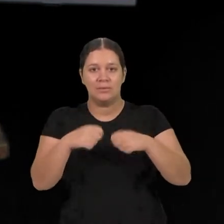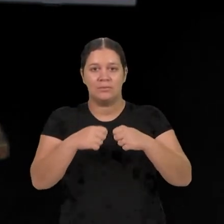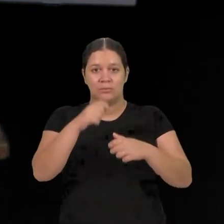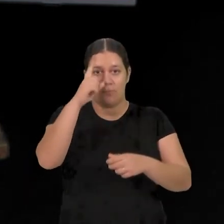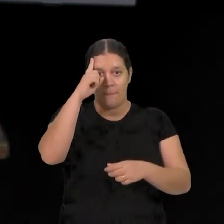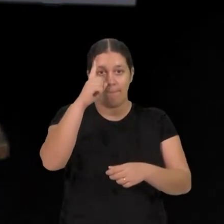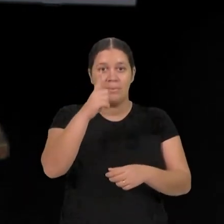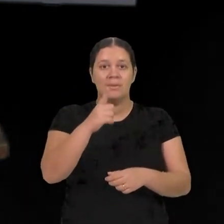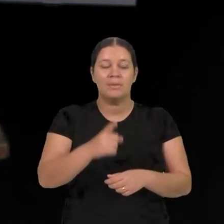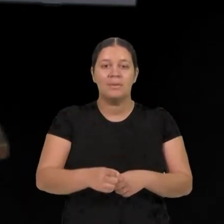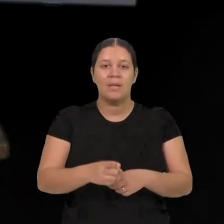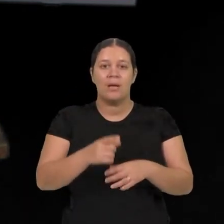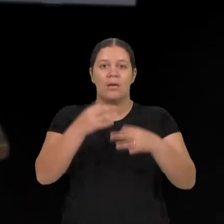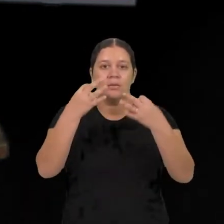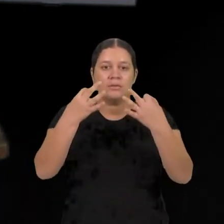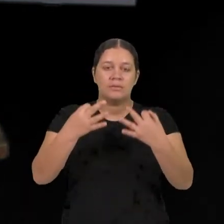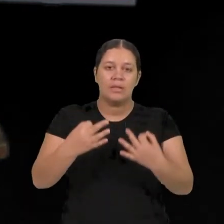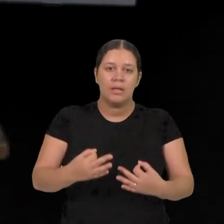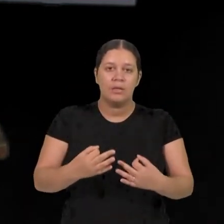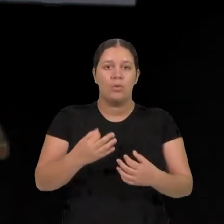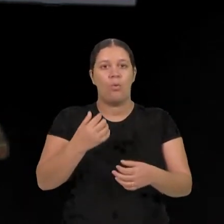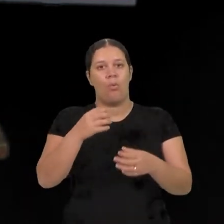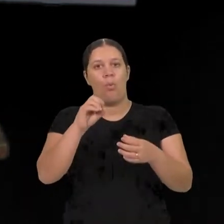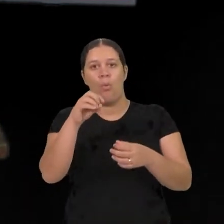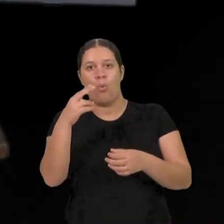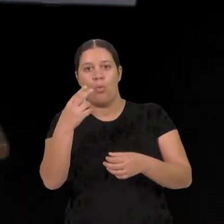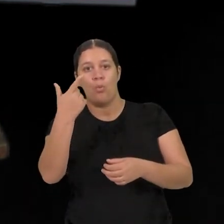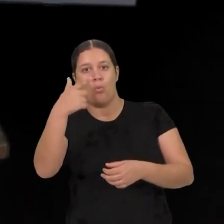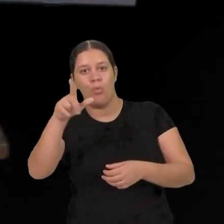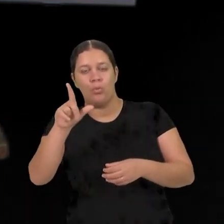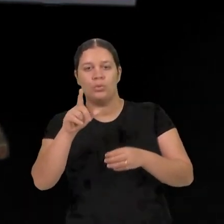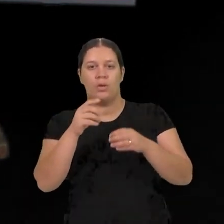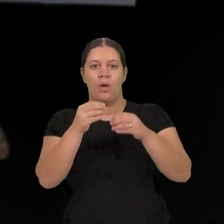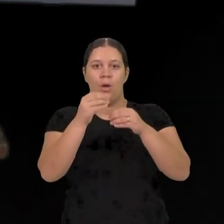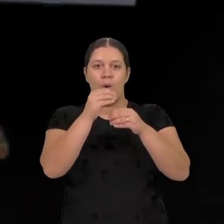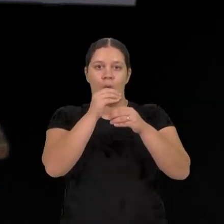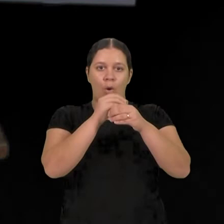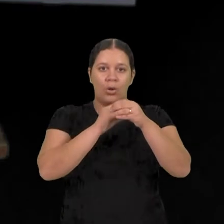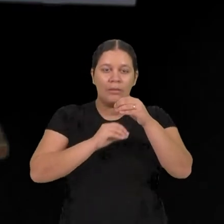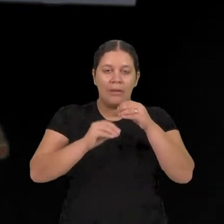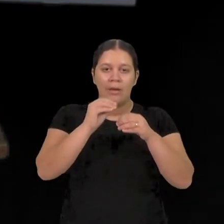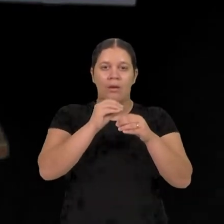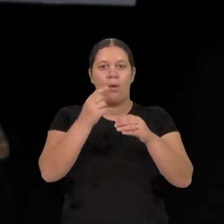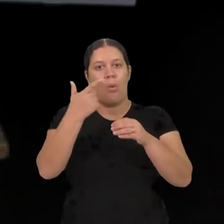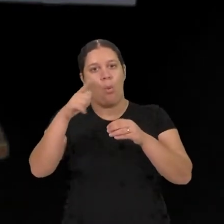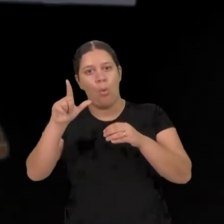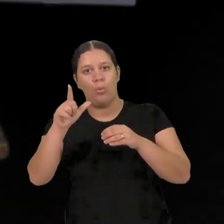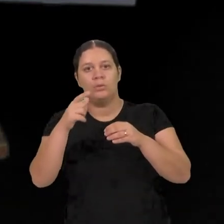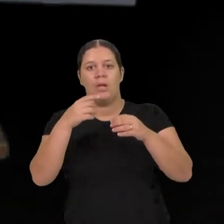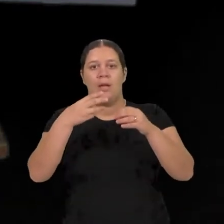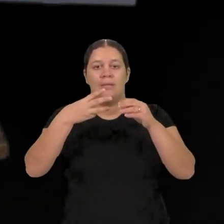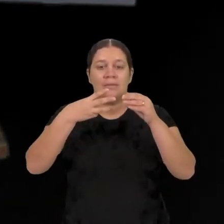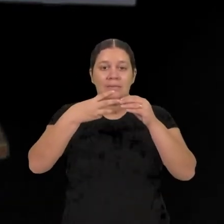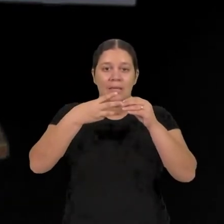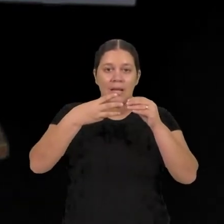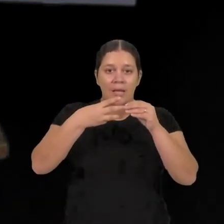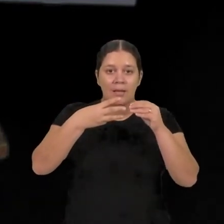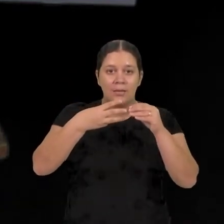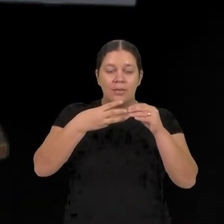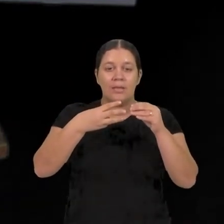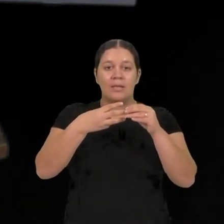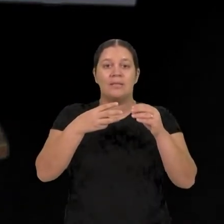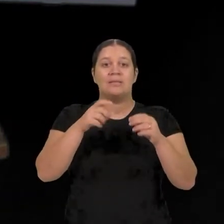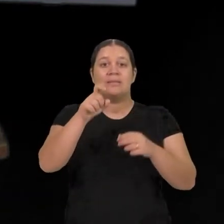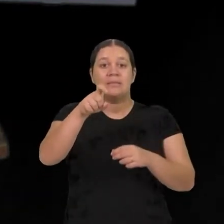os pontos-alvo, tá? Seja para uma outra organela, seja para a célula, seja para fora da célula, seja para outro local, que